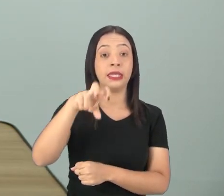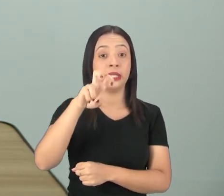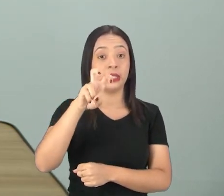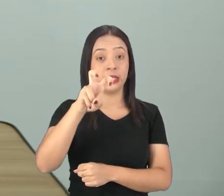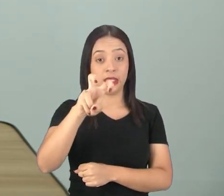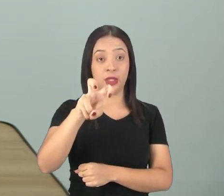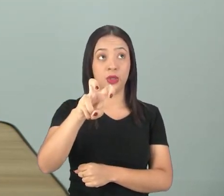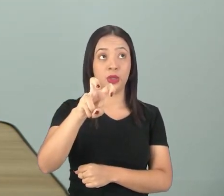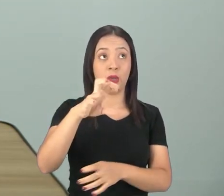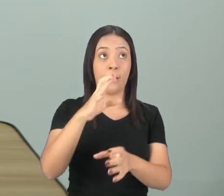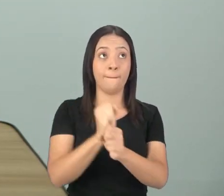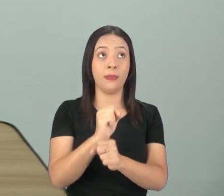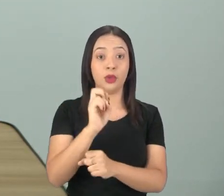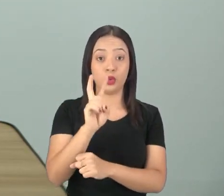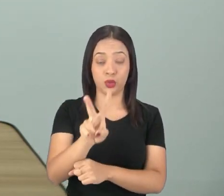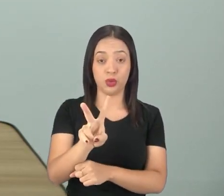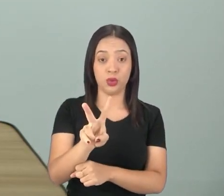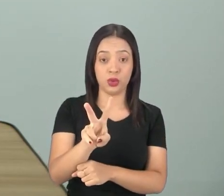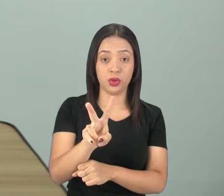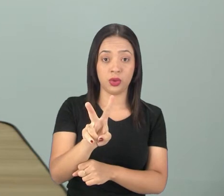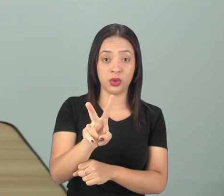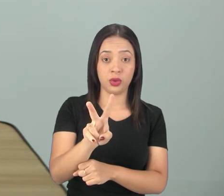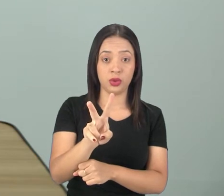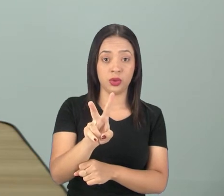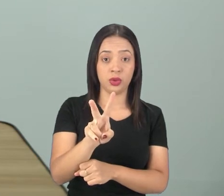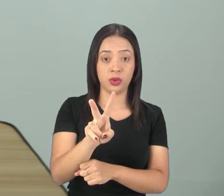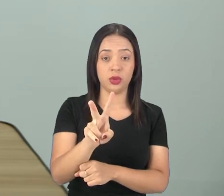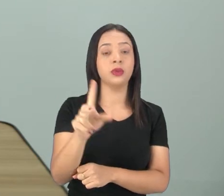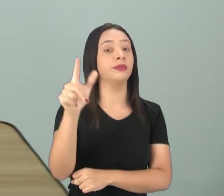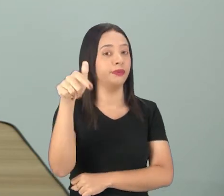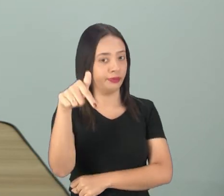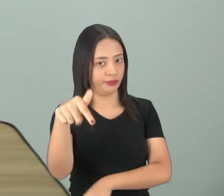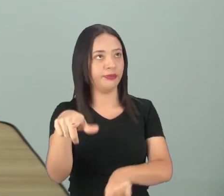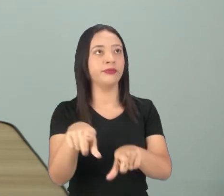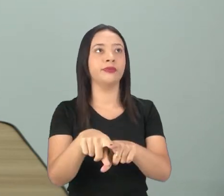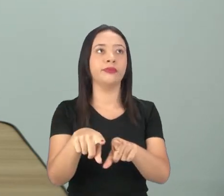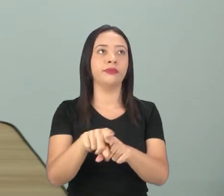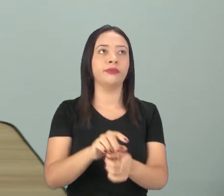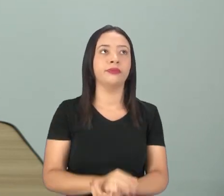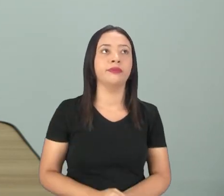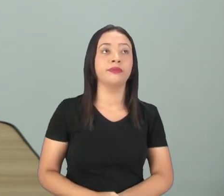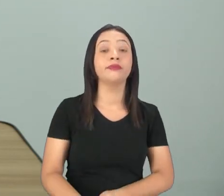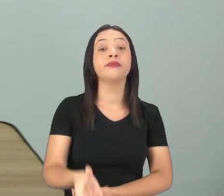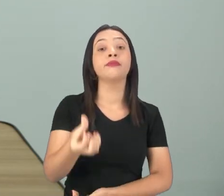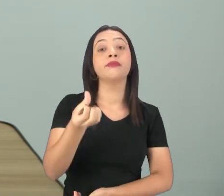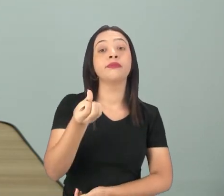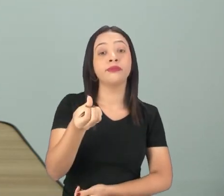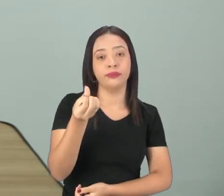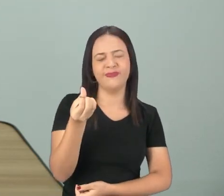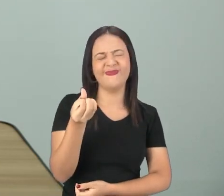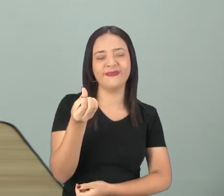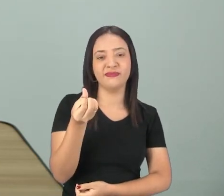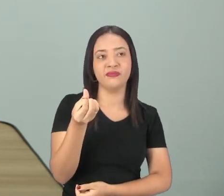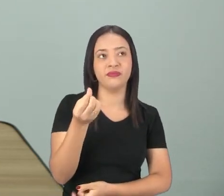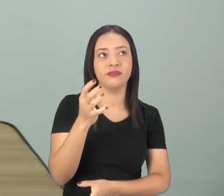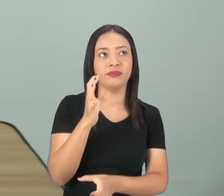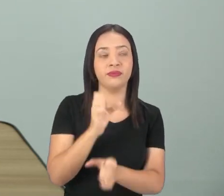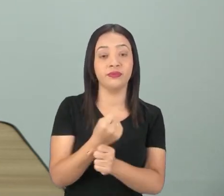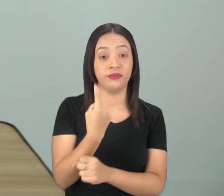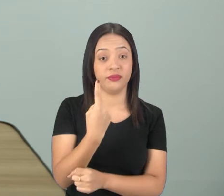5 mais 2 do outro lado oposto, ó, 7. E 6, ó, mais do outro